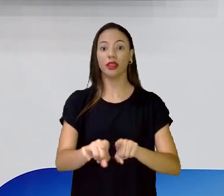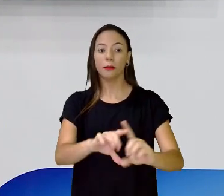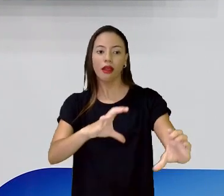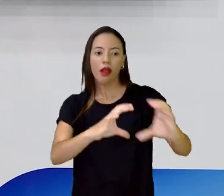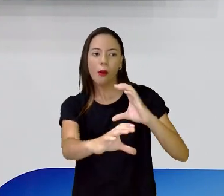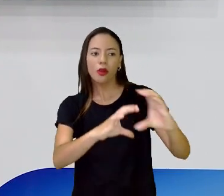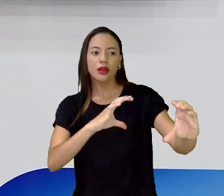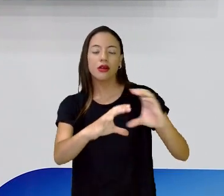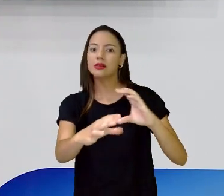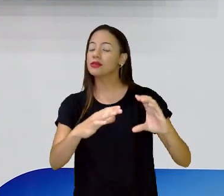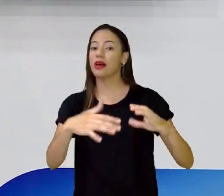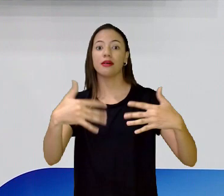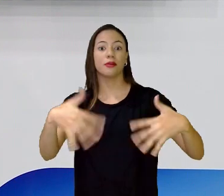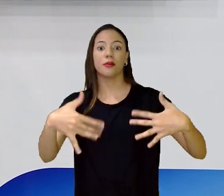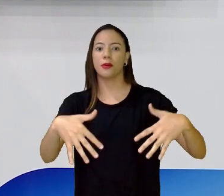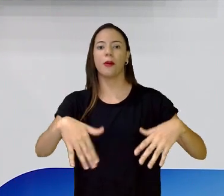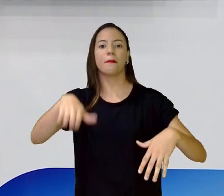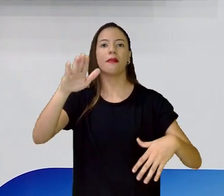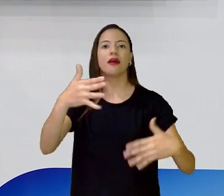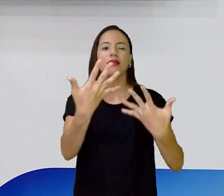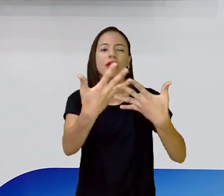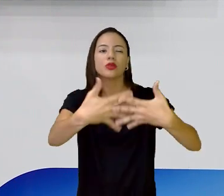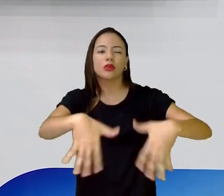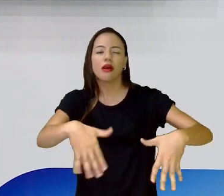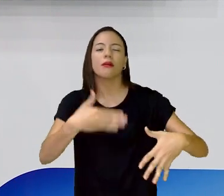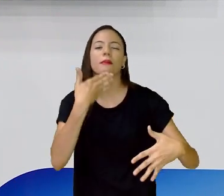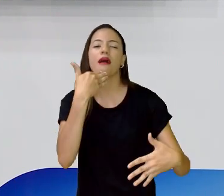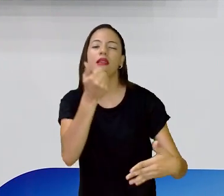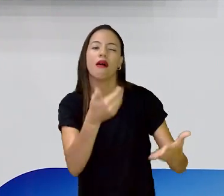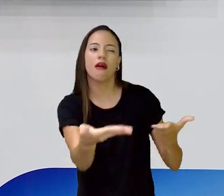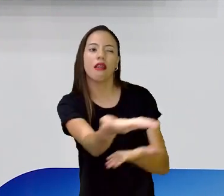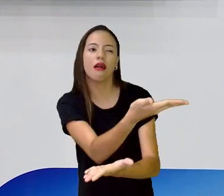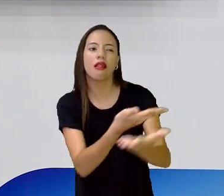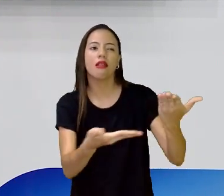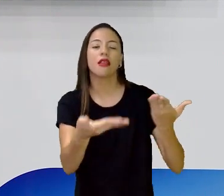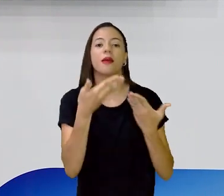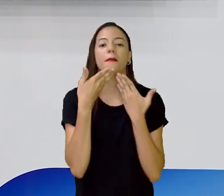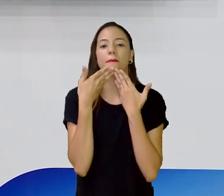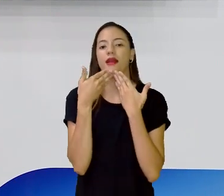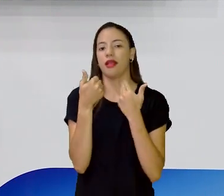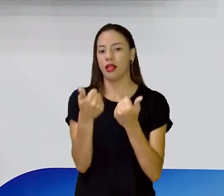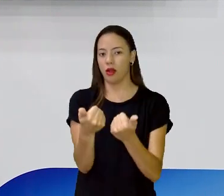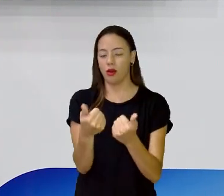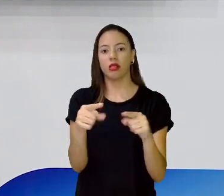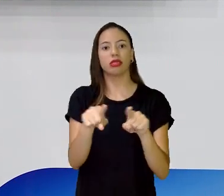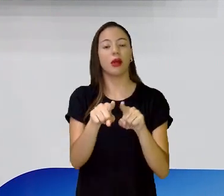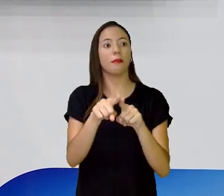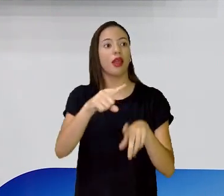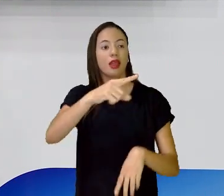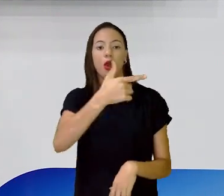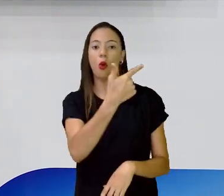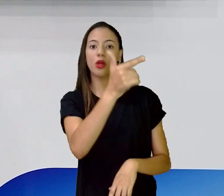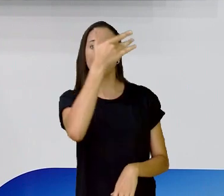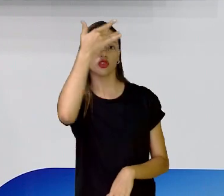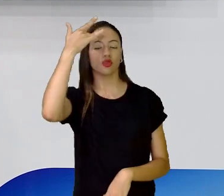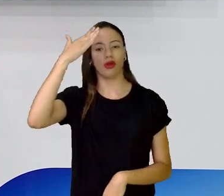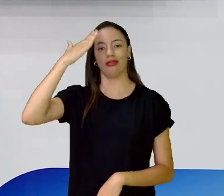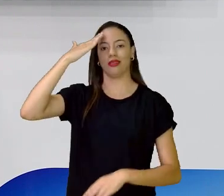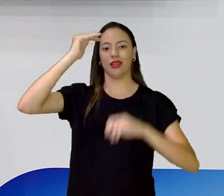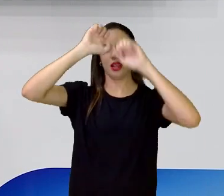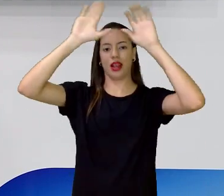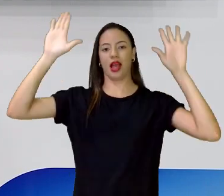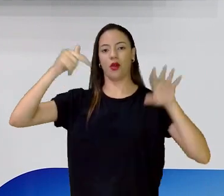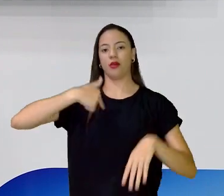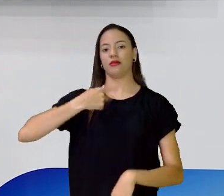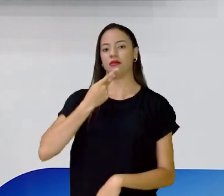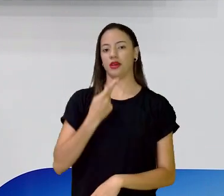comunicação flui melhor. Você consegue se comunicar, você consegue se fazer entender, tá?